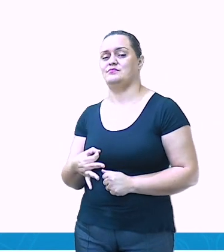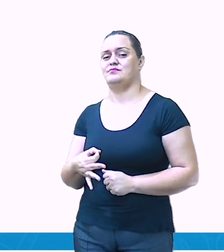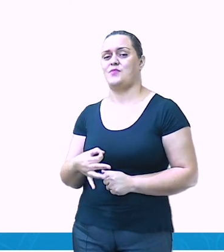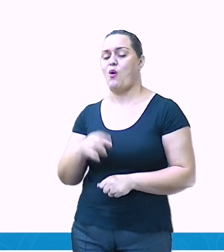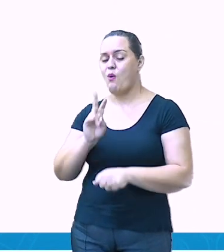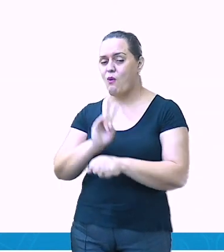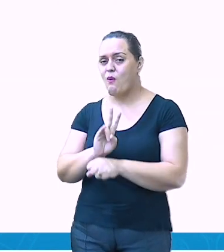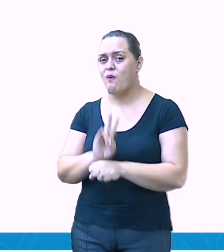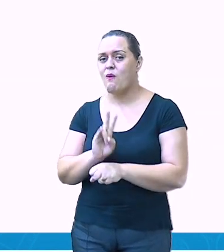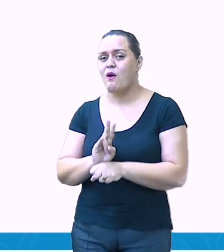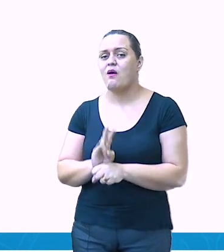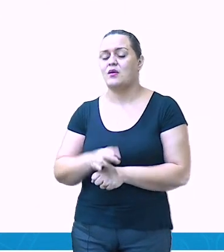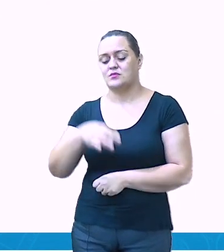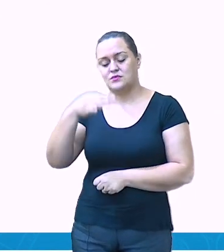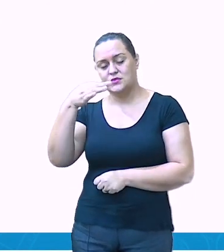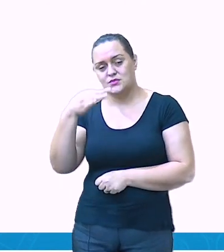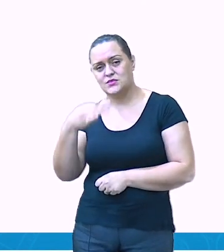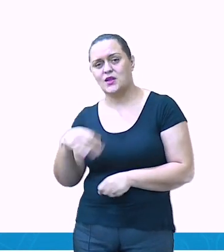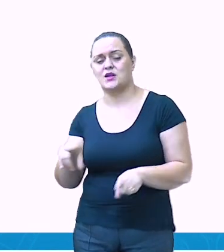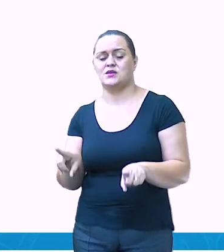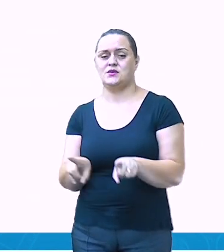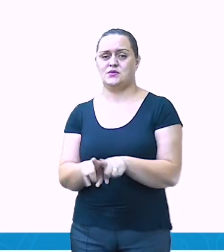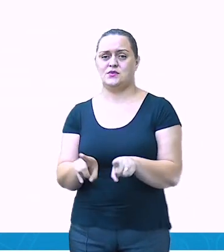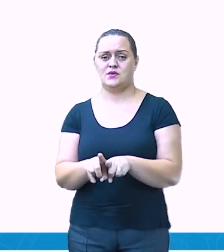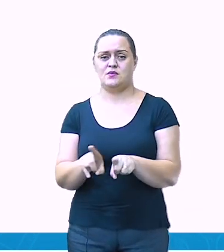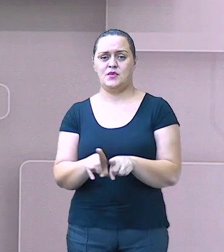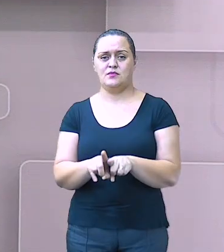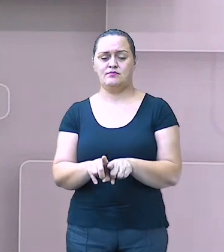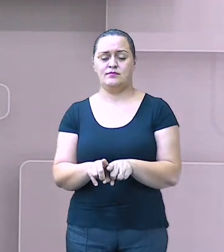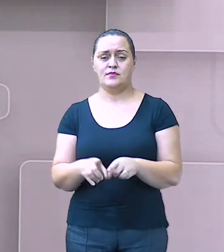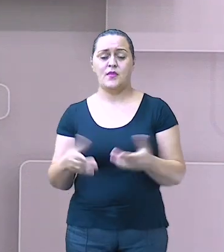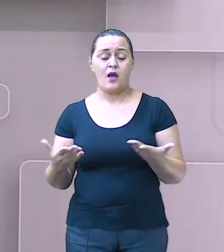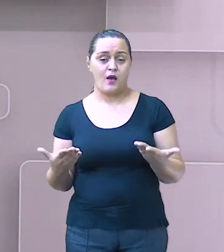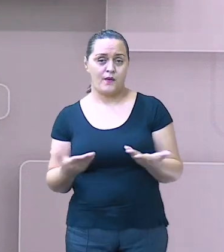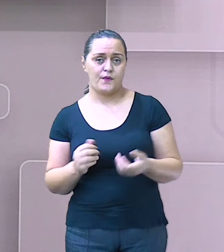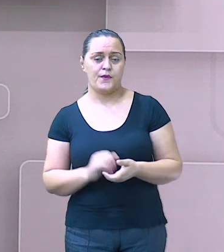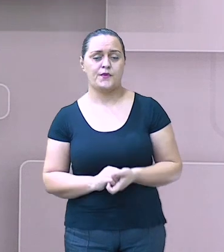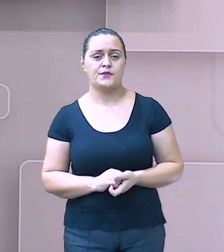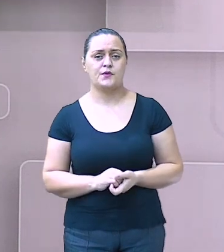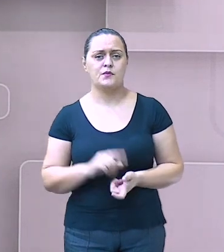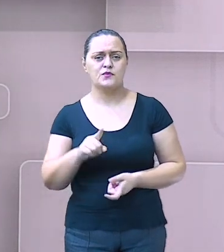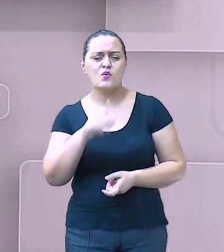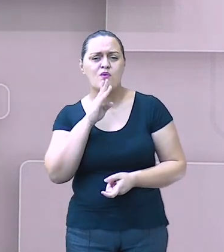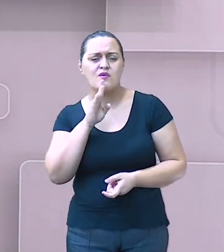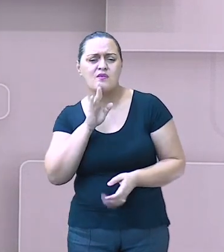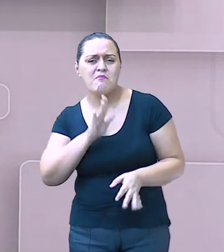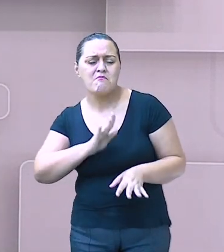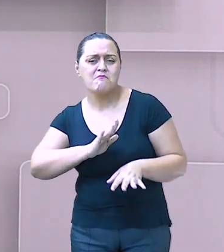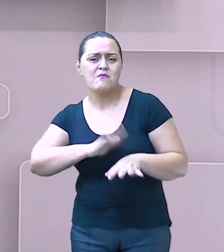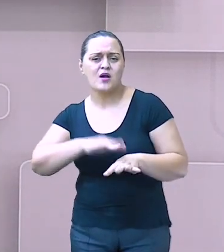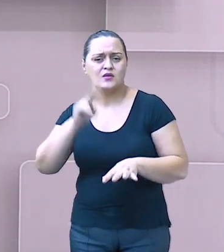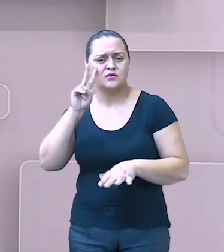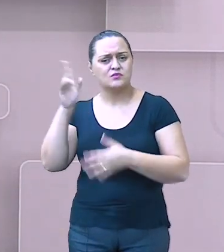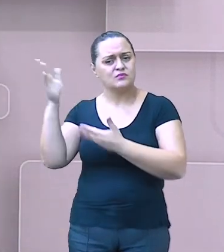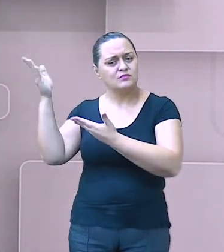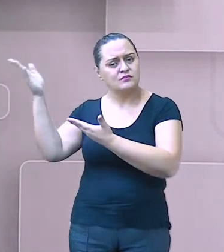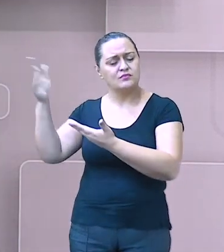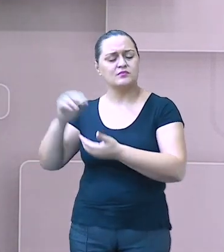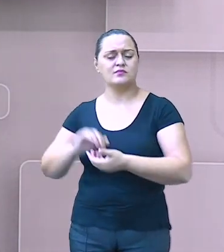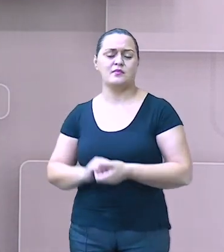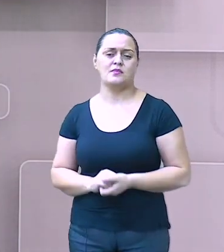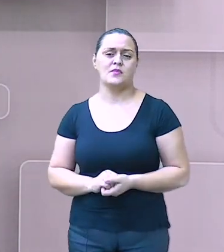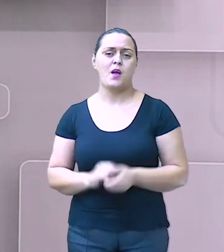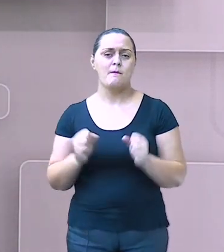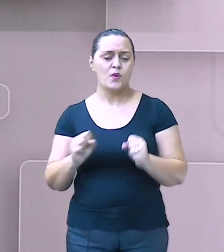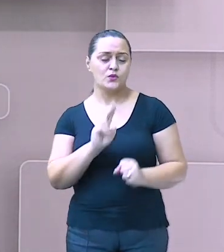melhorar o nosso conhecimento e para buscar melhorar isso tudo, nós temos as nossas bibliografias. Faça uso